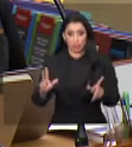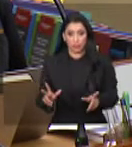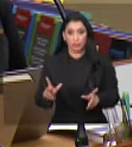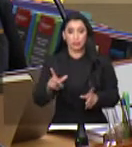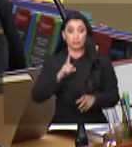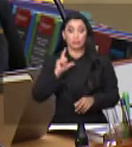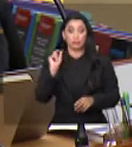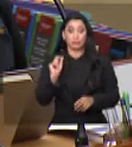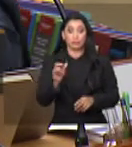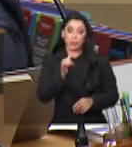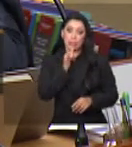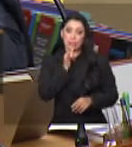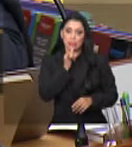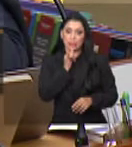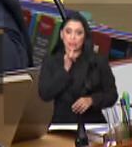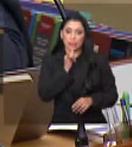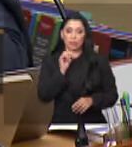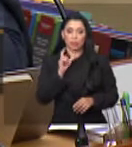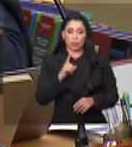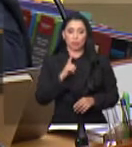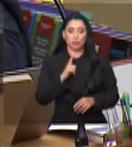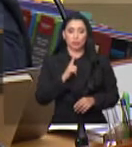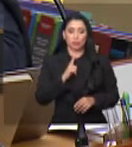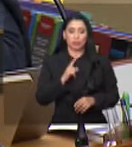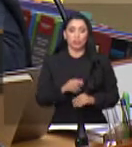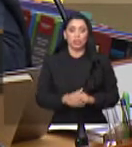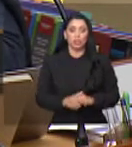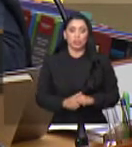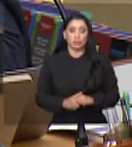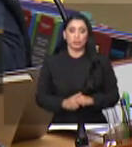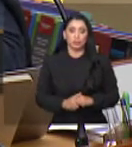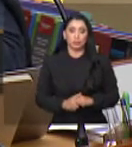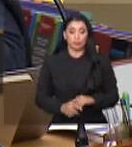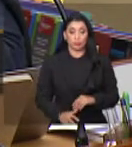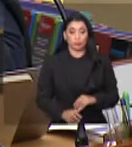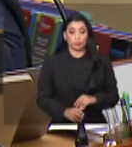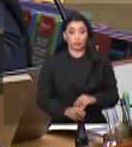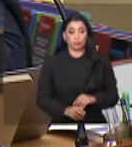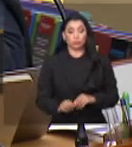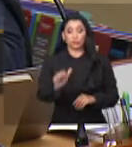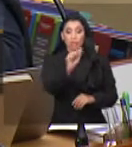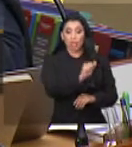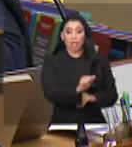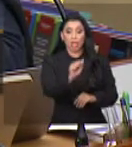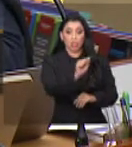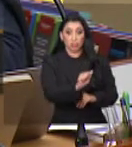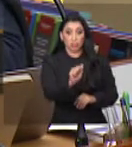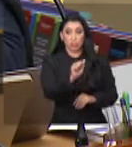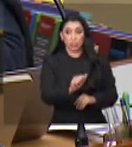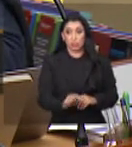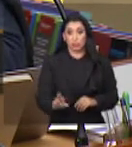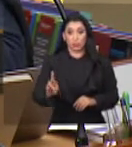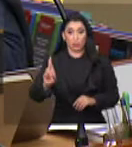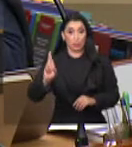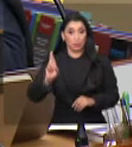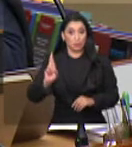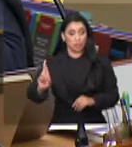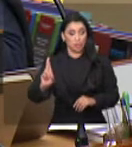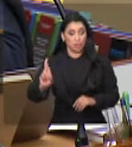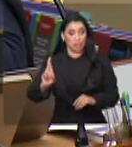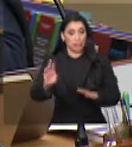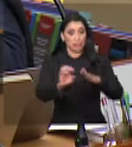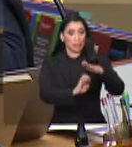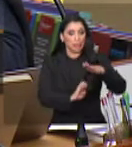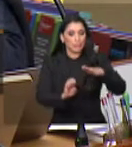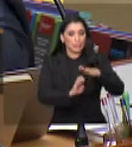e a título de exemplo eu observo que ela representa tanto empresas que atuam